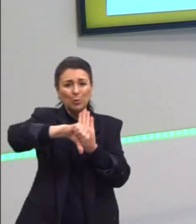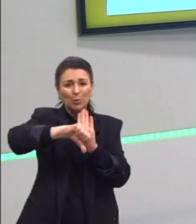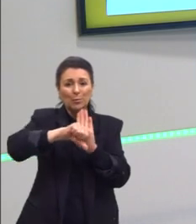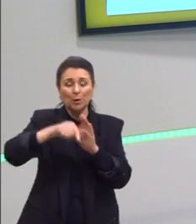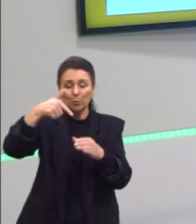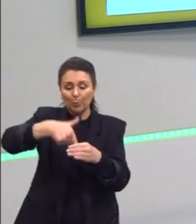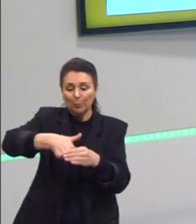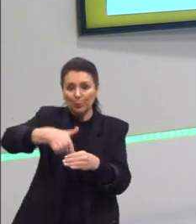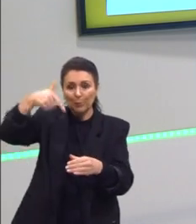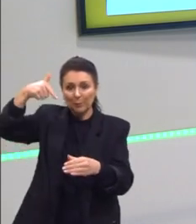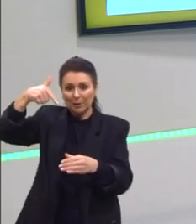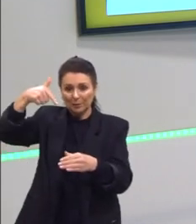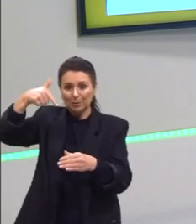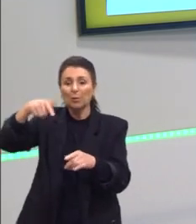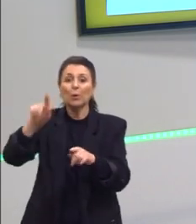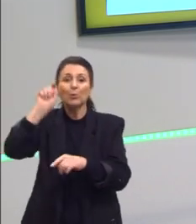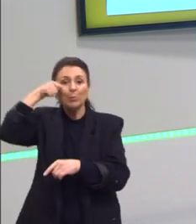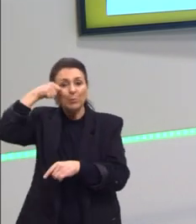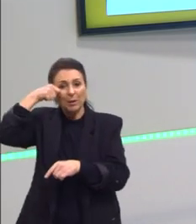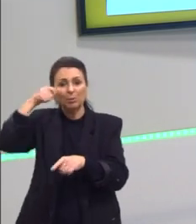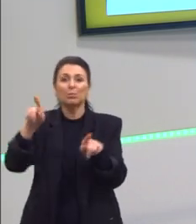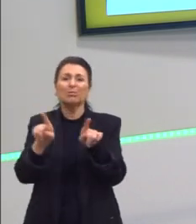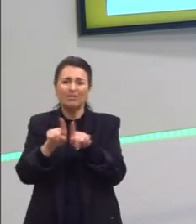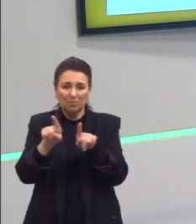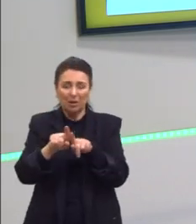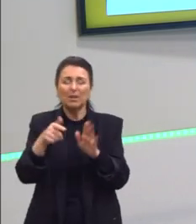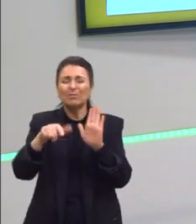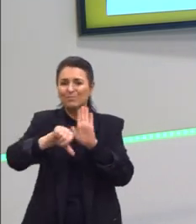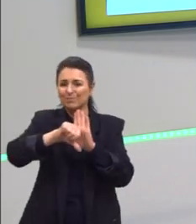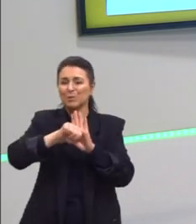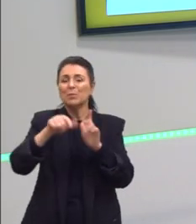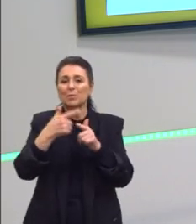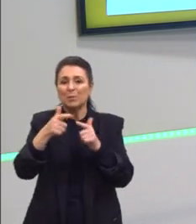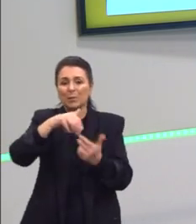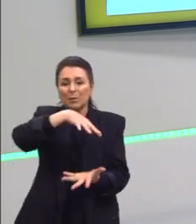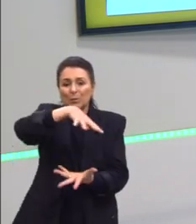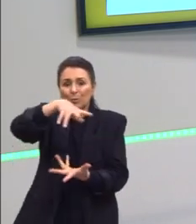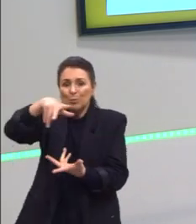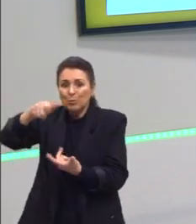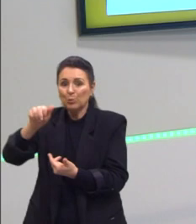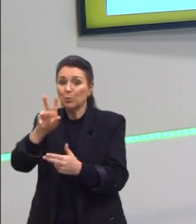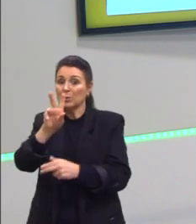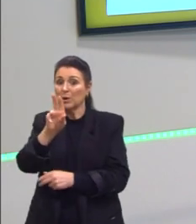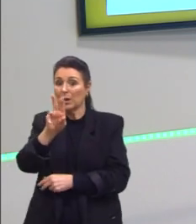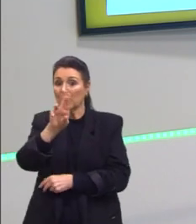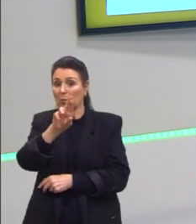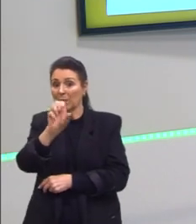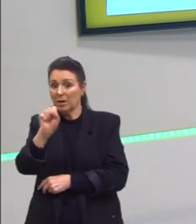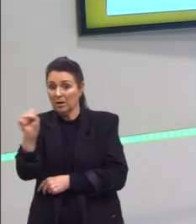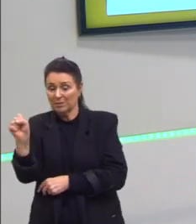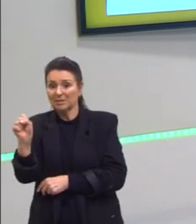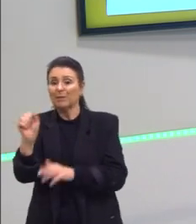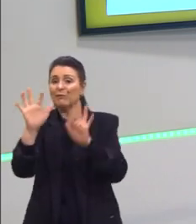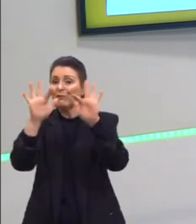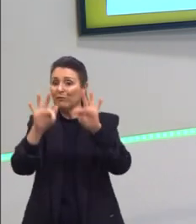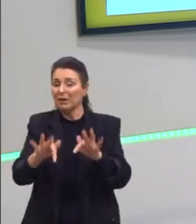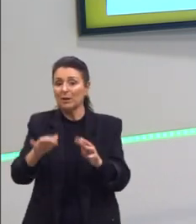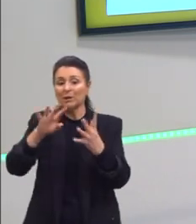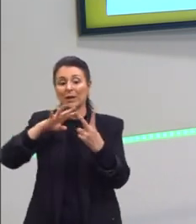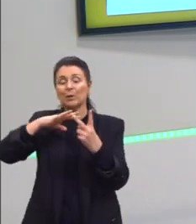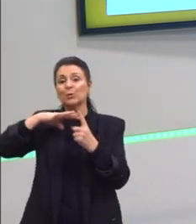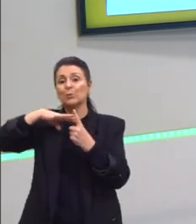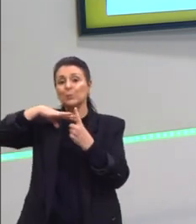se manter justamente dentro dessa dessa questão E aí então acaba né deixando de ser socialista e